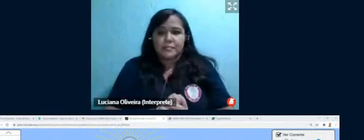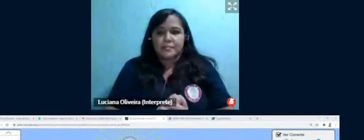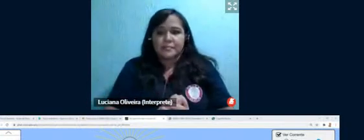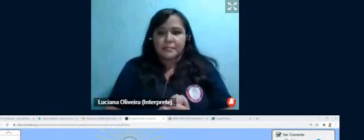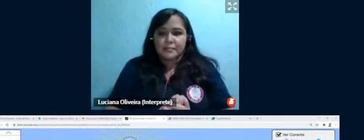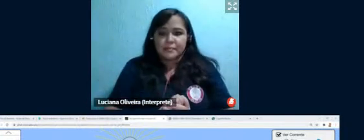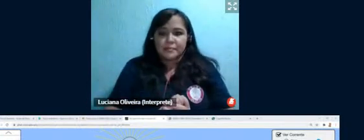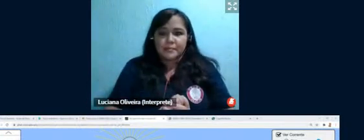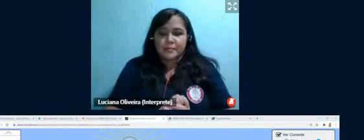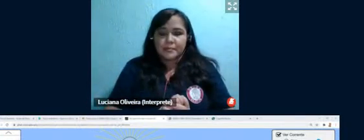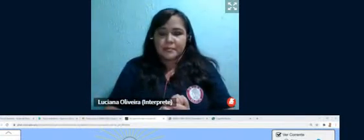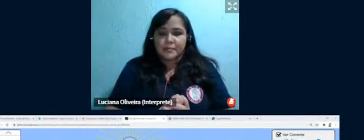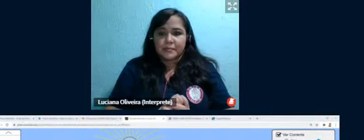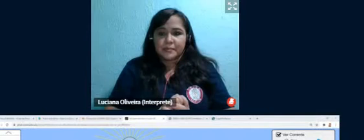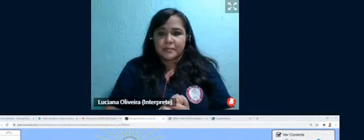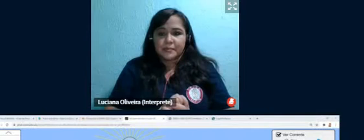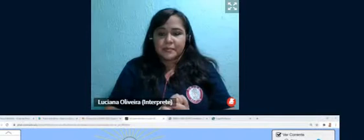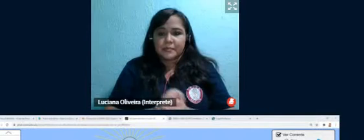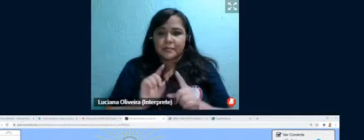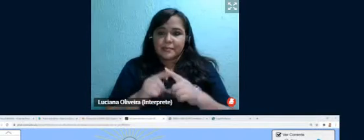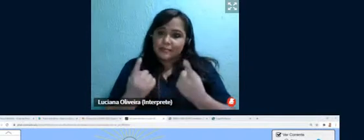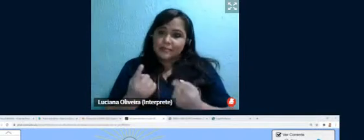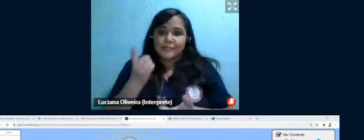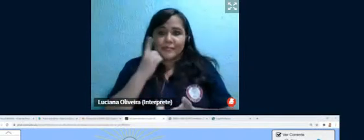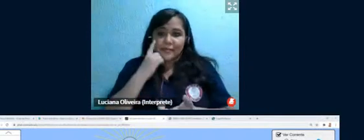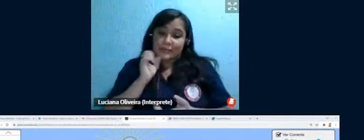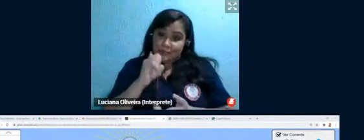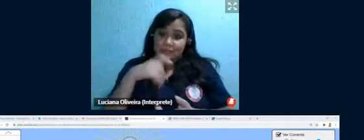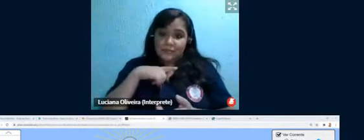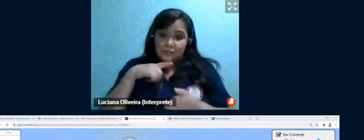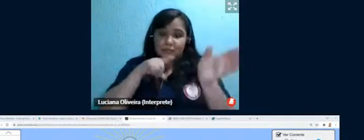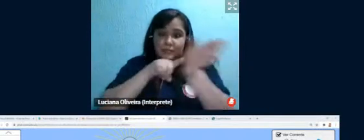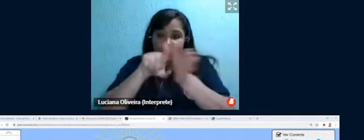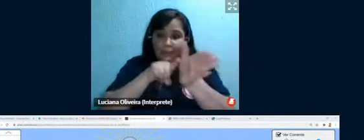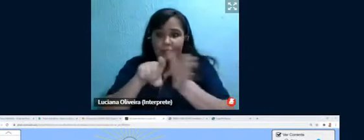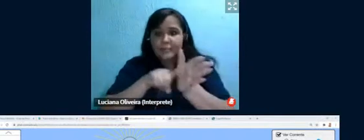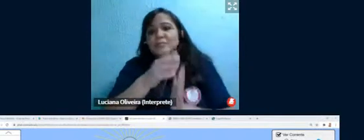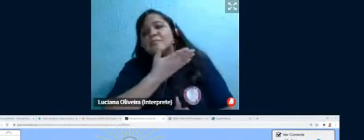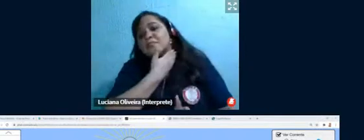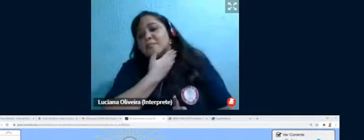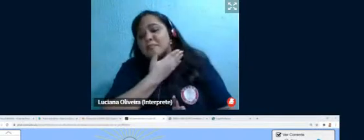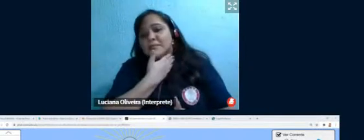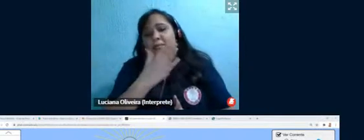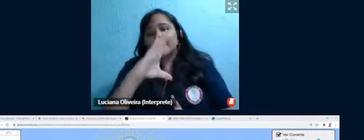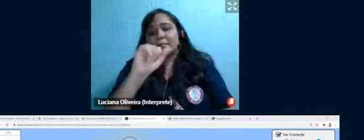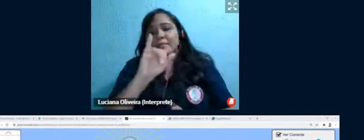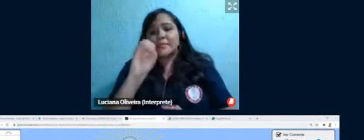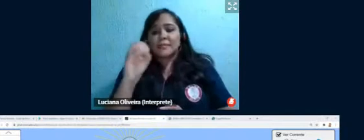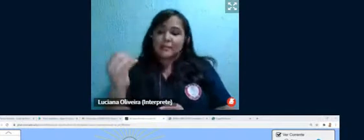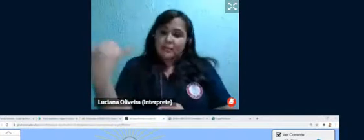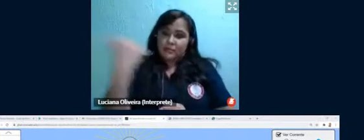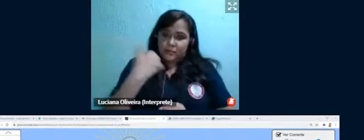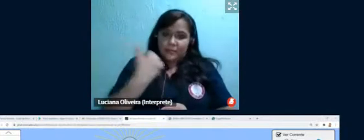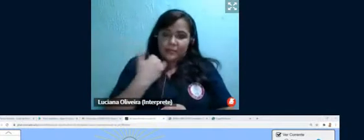Então, perguntas no bate-papo e Caio repassa as perguntas para mim, viu, pessoal? Quem está acompanhando aí no YouTube, eu estou sem visualização